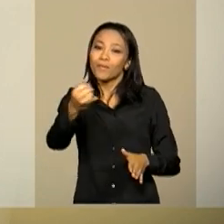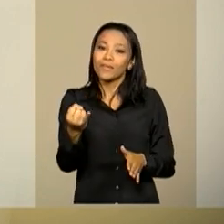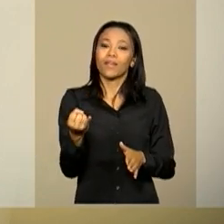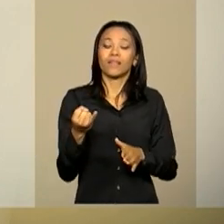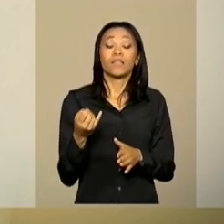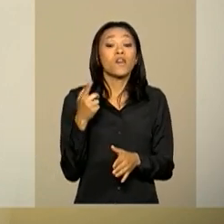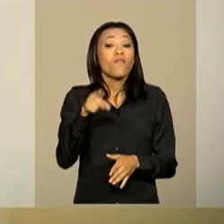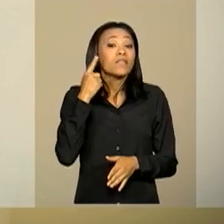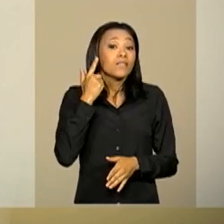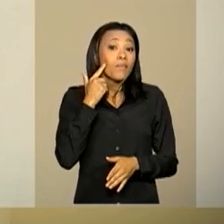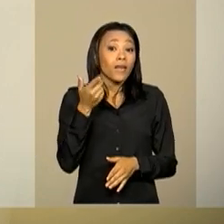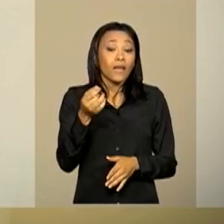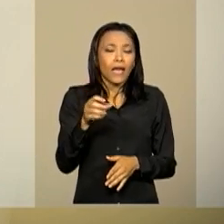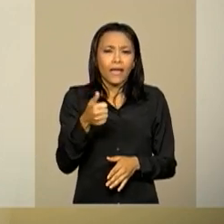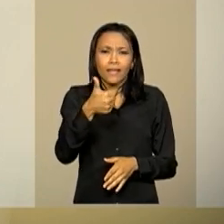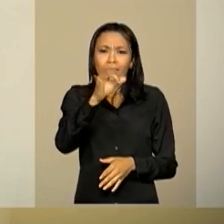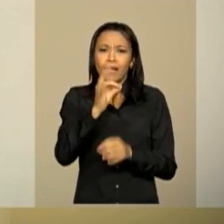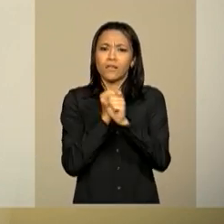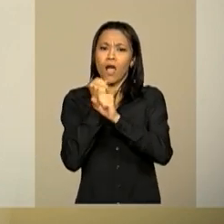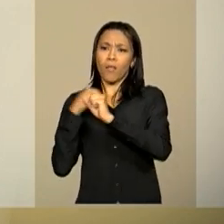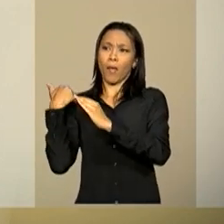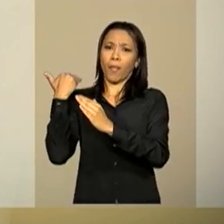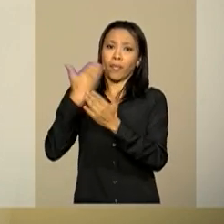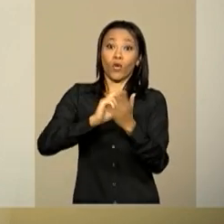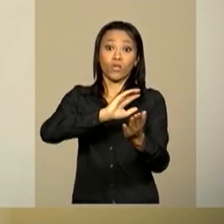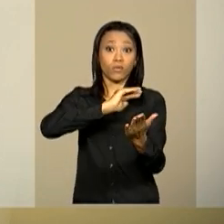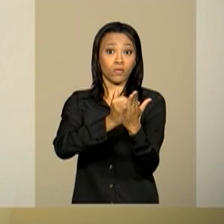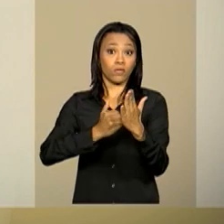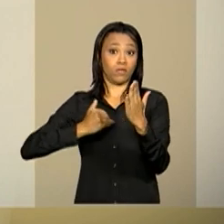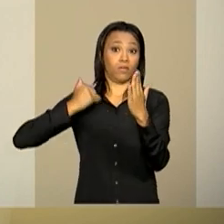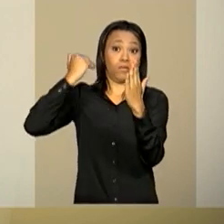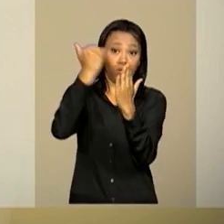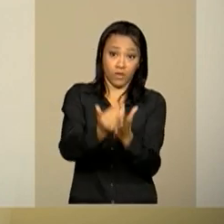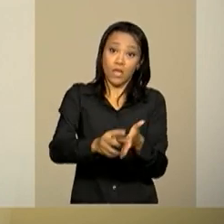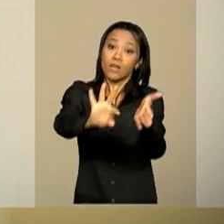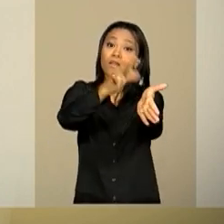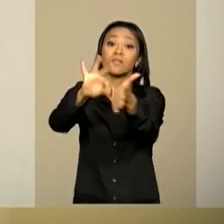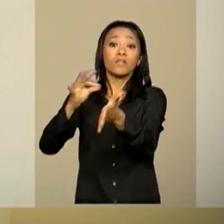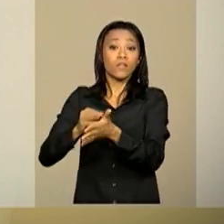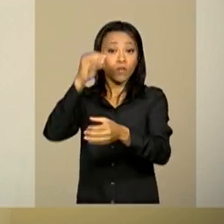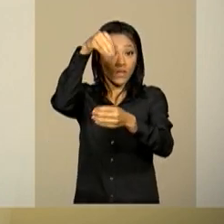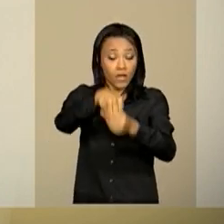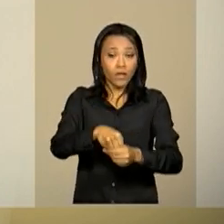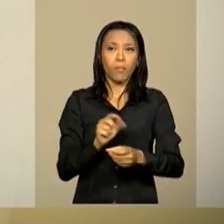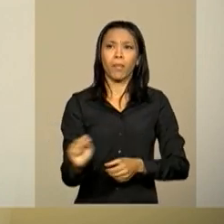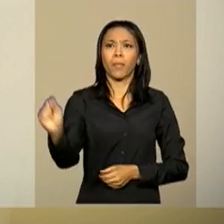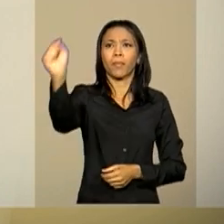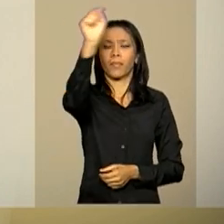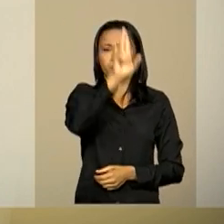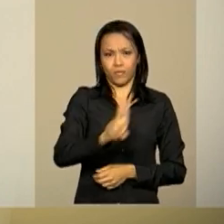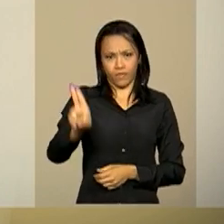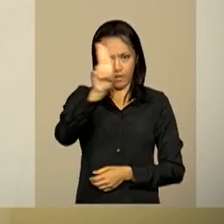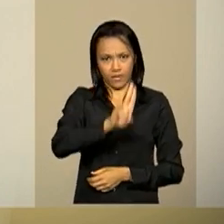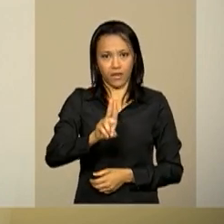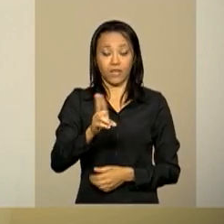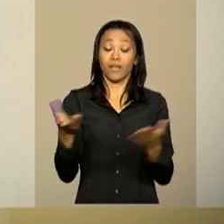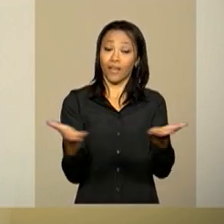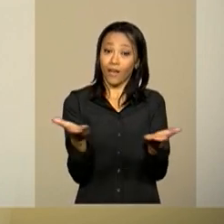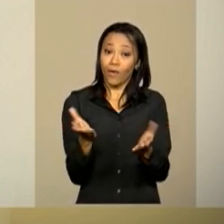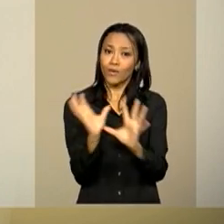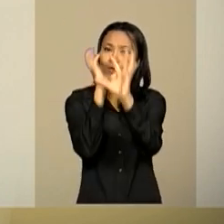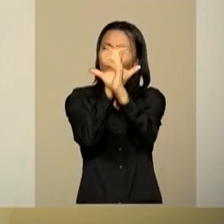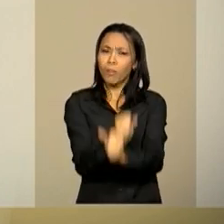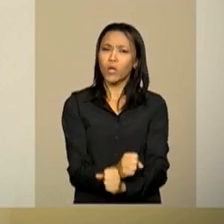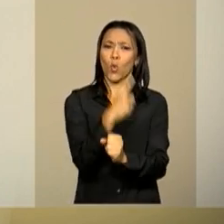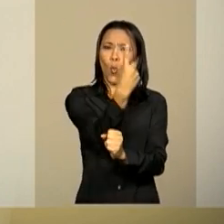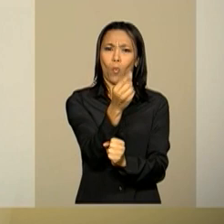uma ideia em 10 anos nós dobramos o número de matrículas nas universidades federais que agora somam mais de